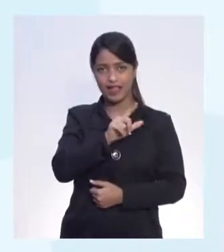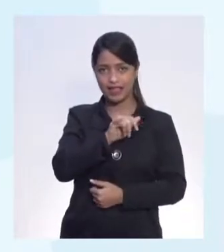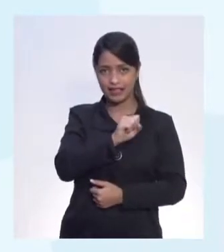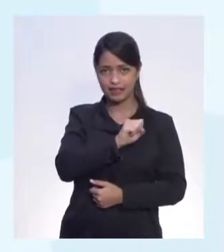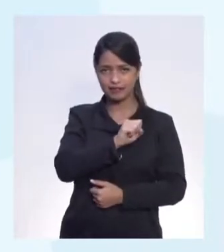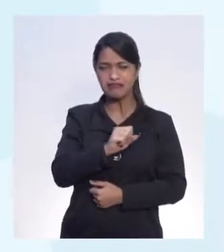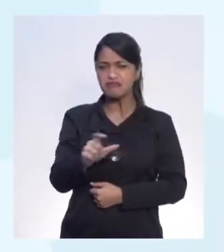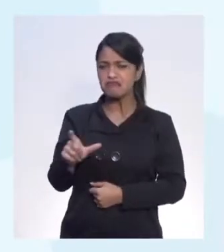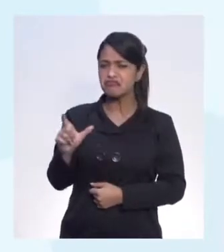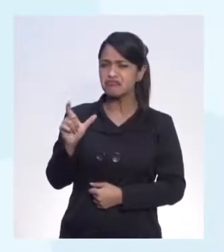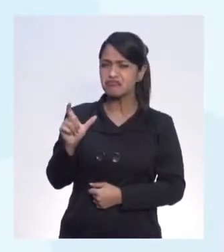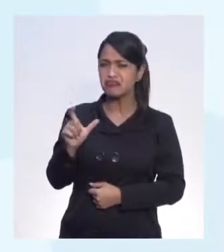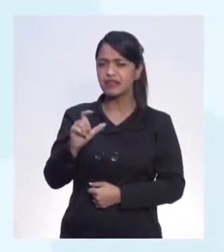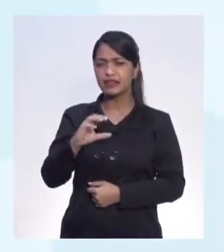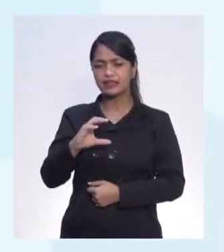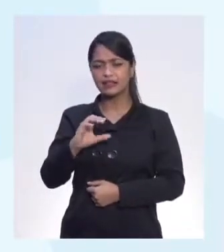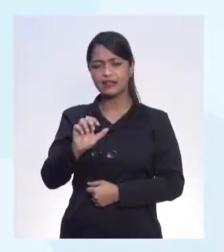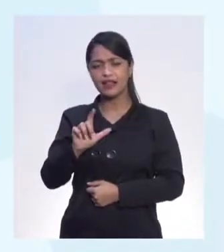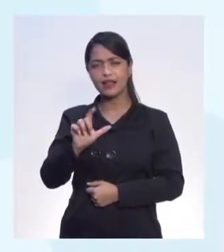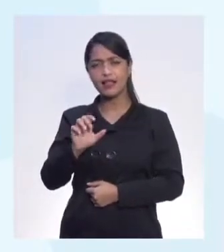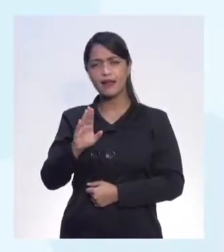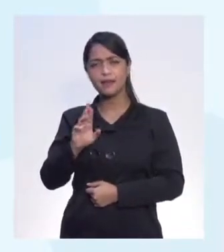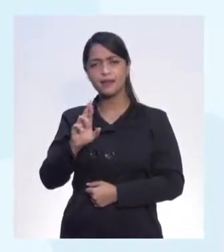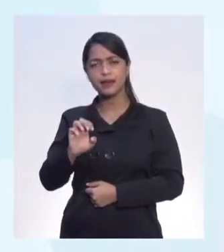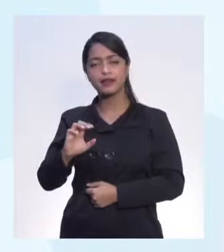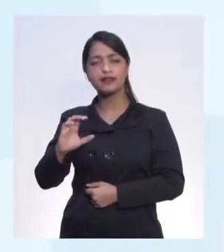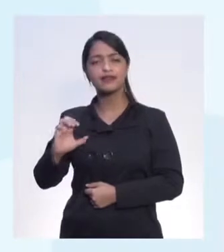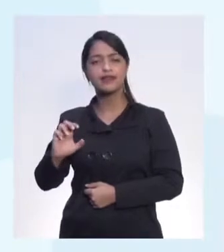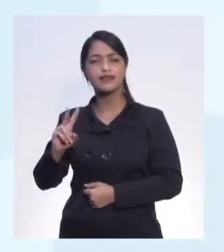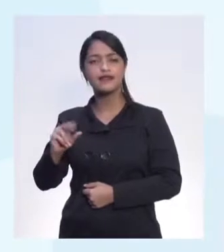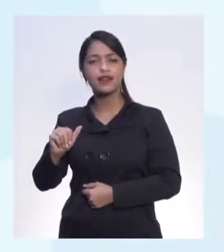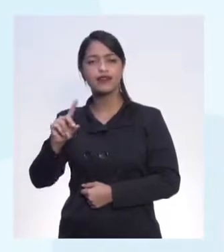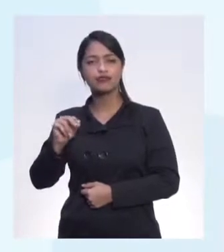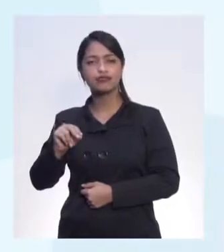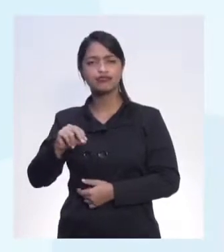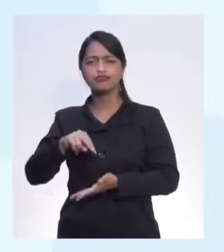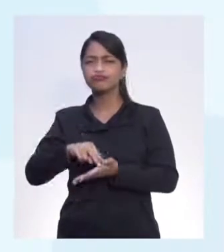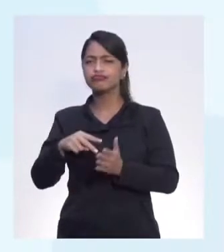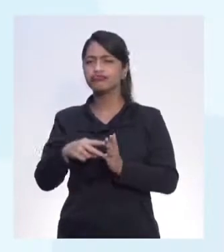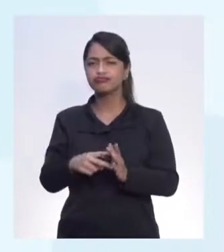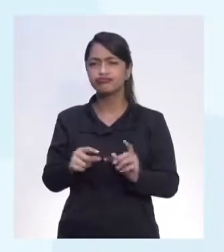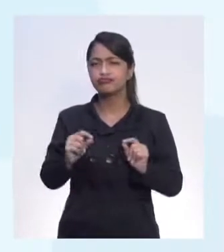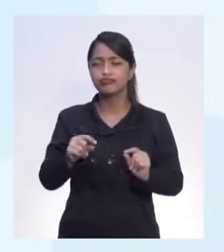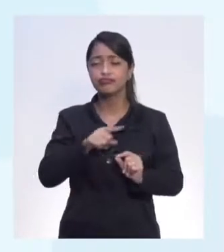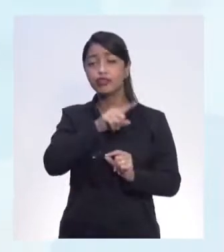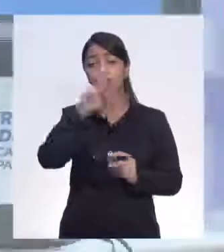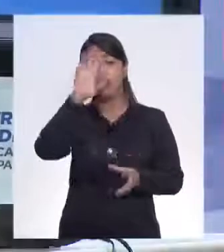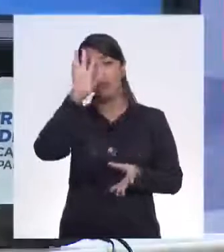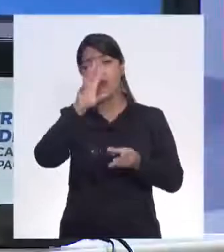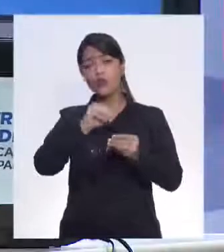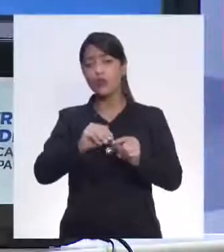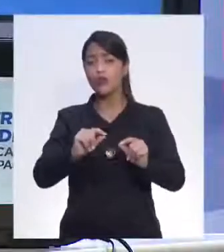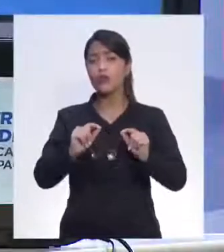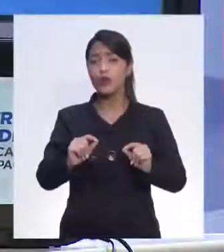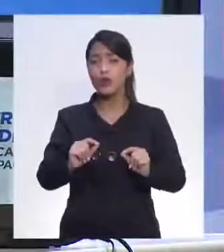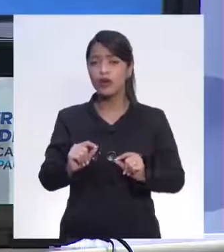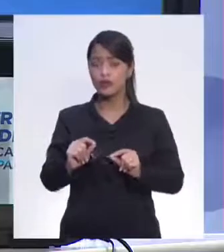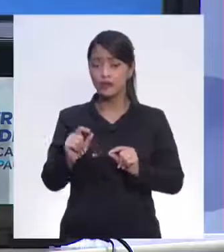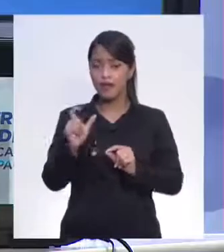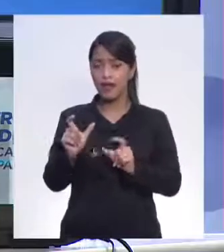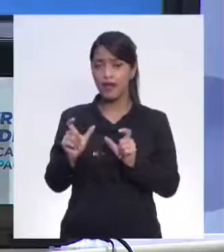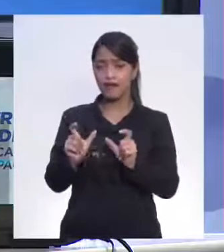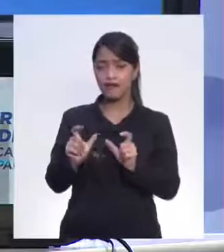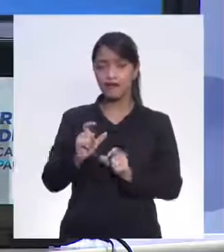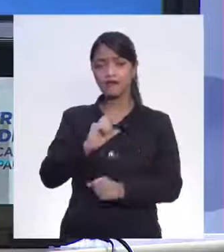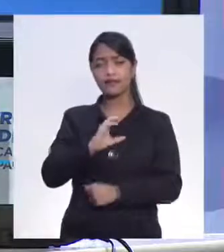que ela fez. Ela comparou o Minotauro com o célebre cevado. A que conclusão vocês chegam, hein, alunos? Que seria esse célebre